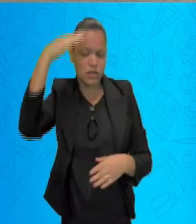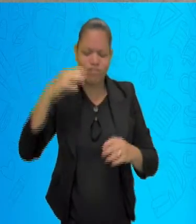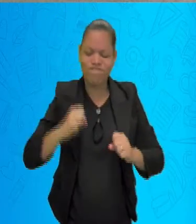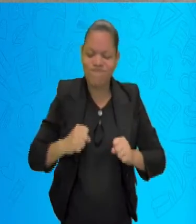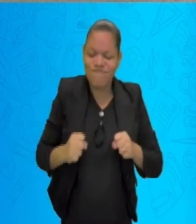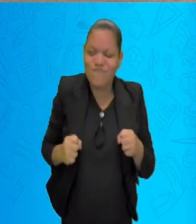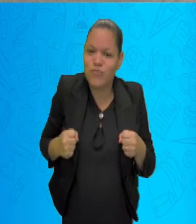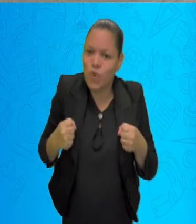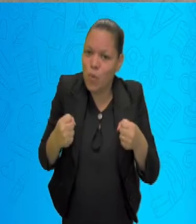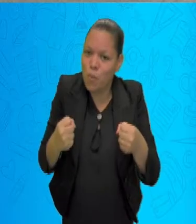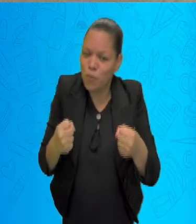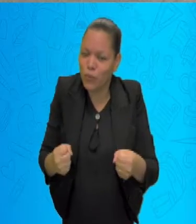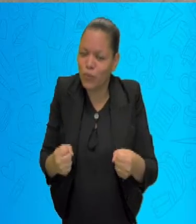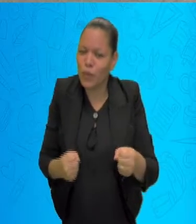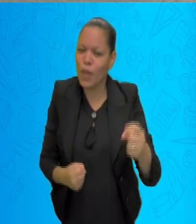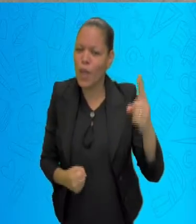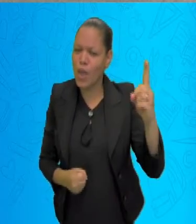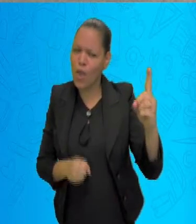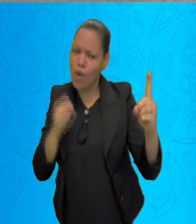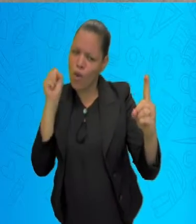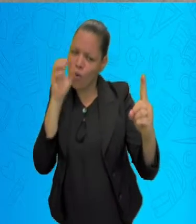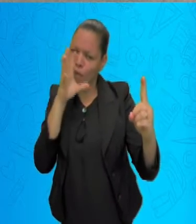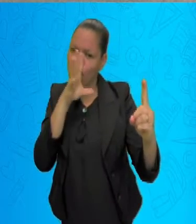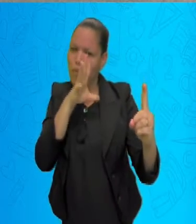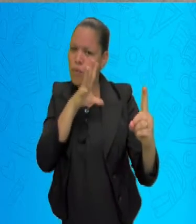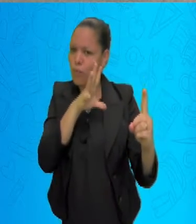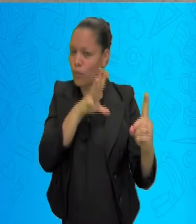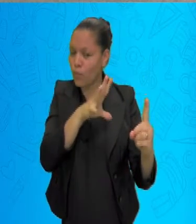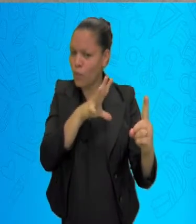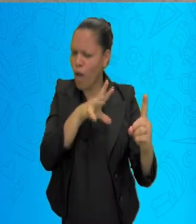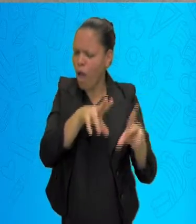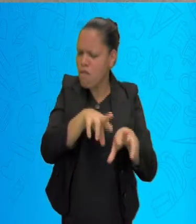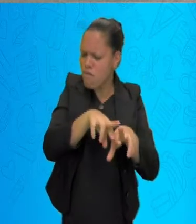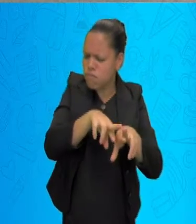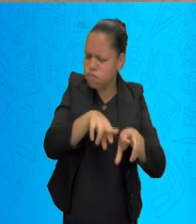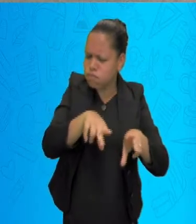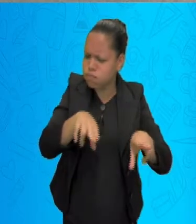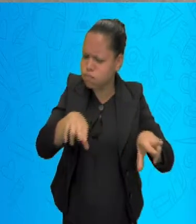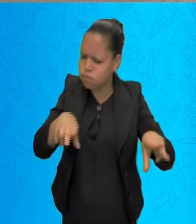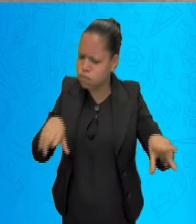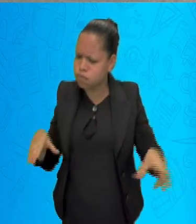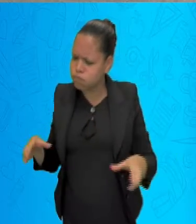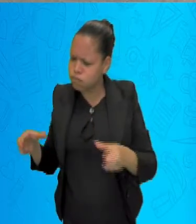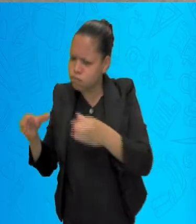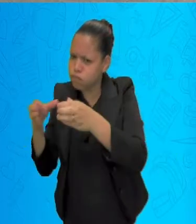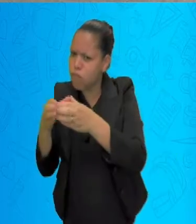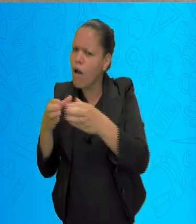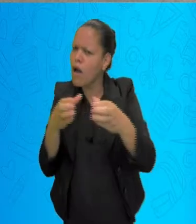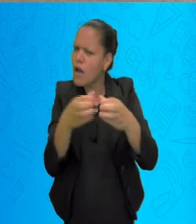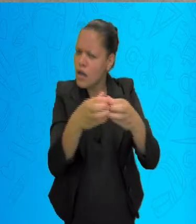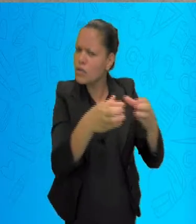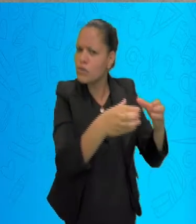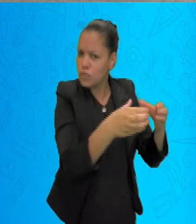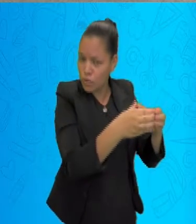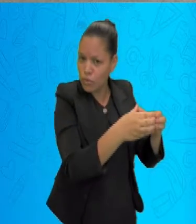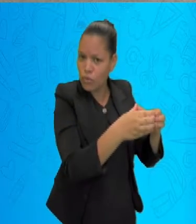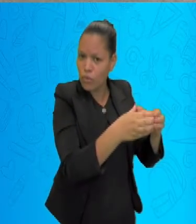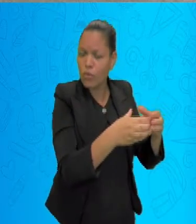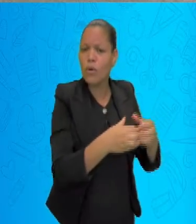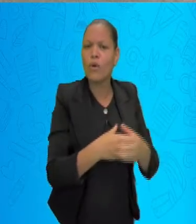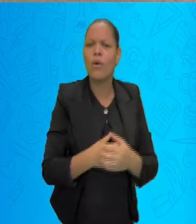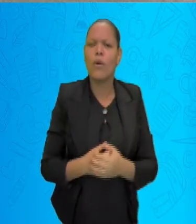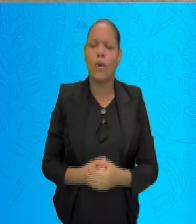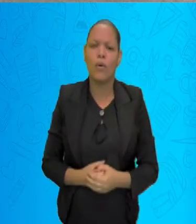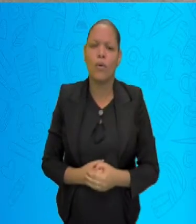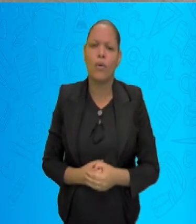uma influência de uma série de fatores em seu processo de independência. A Espanha era detentora do